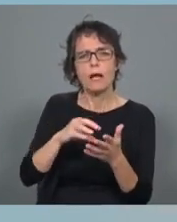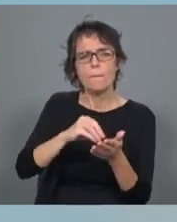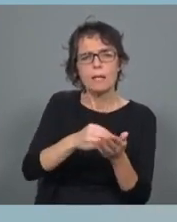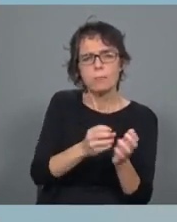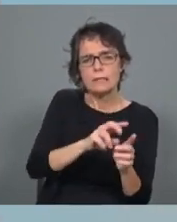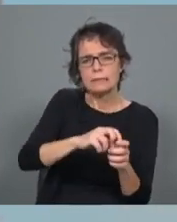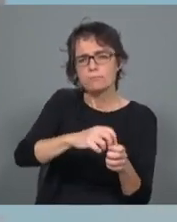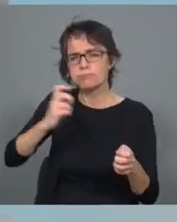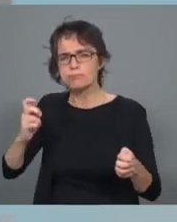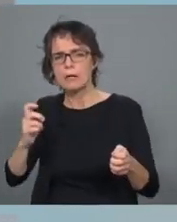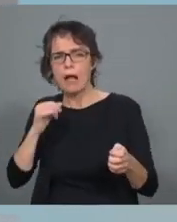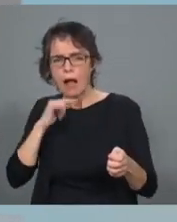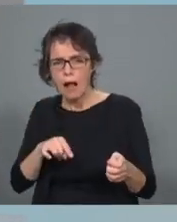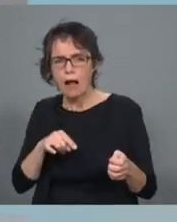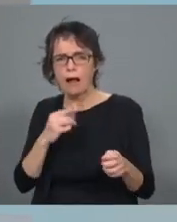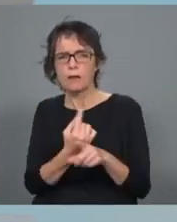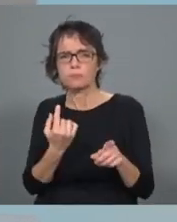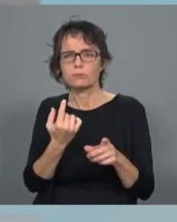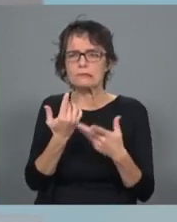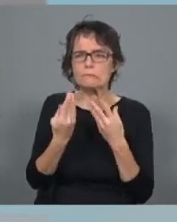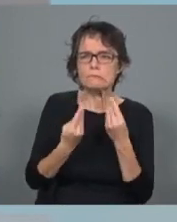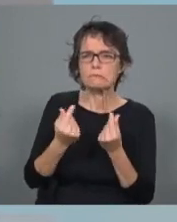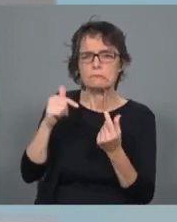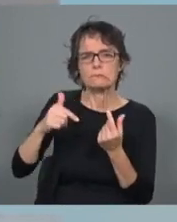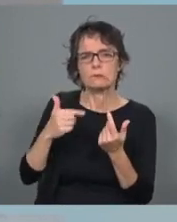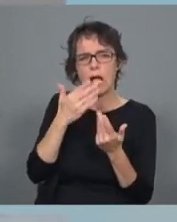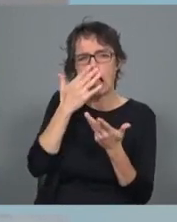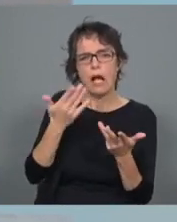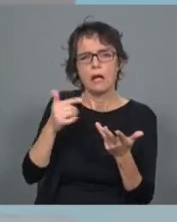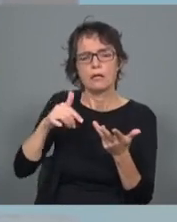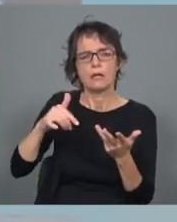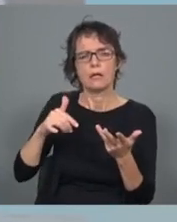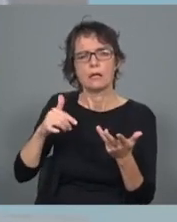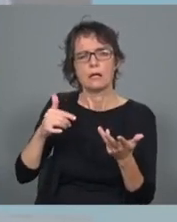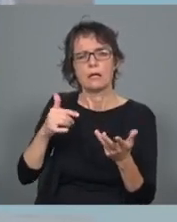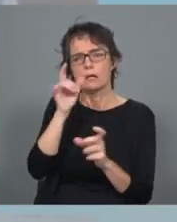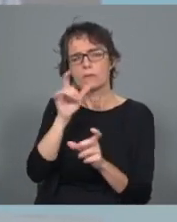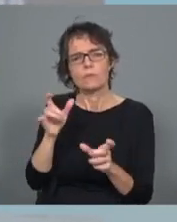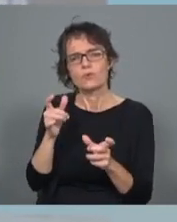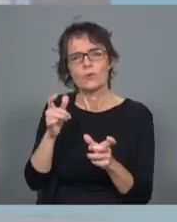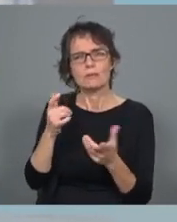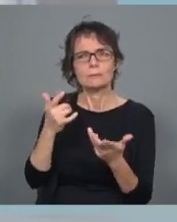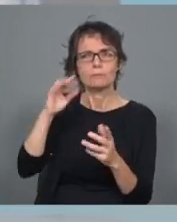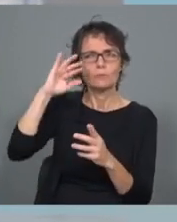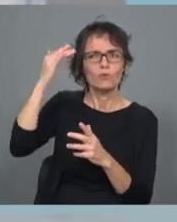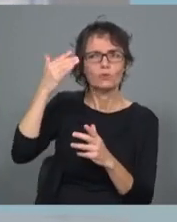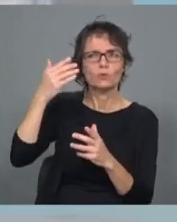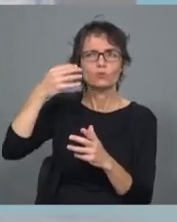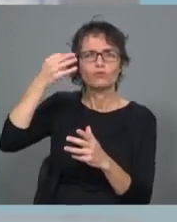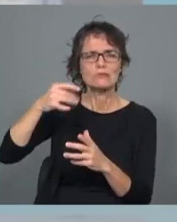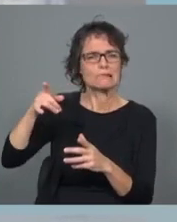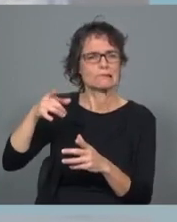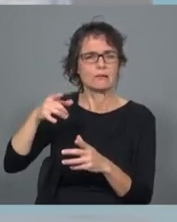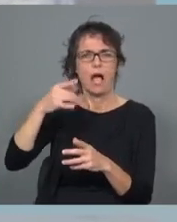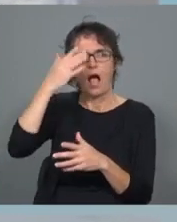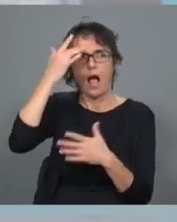mais complexas. Dá a sensação que hoje, para as pessoas ter um futuro assegurado, tem que ser especialista